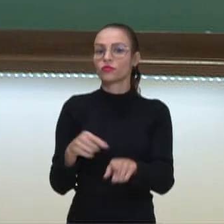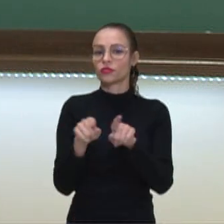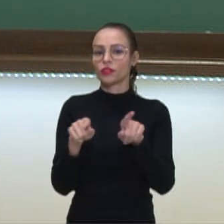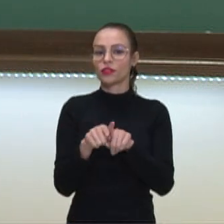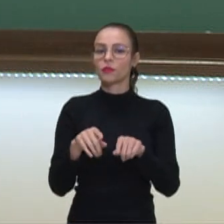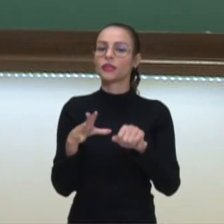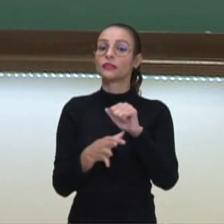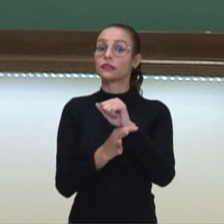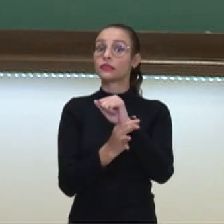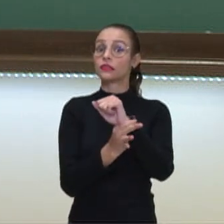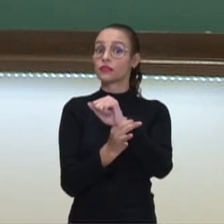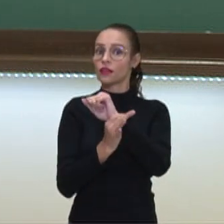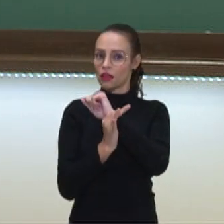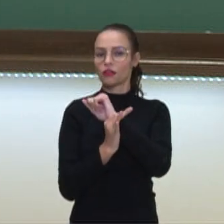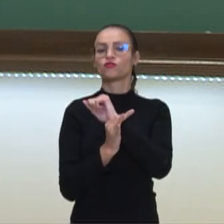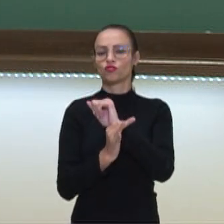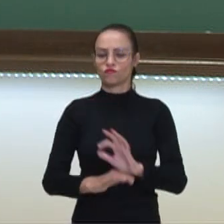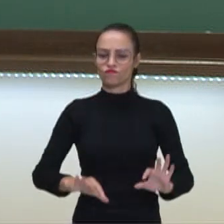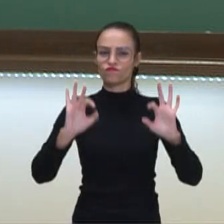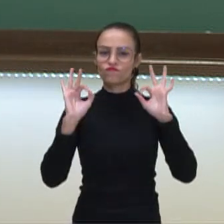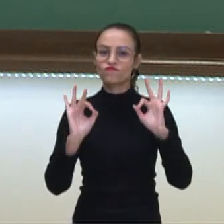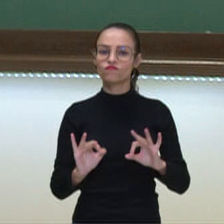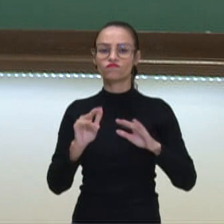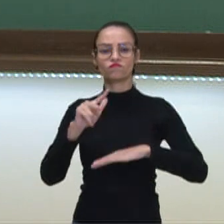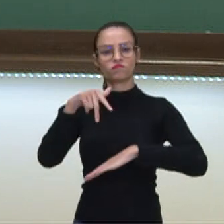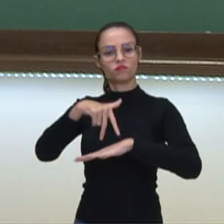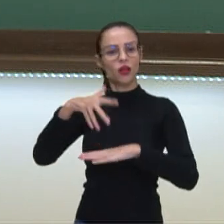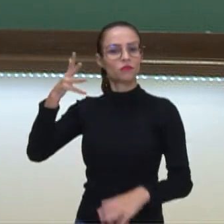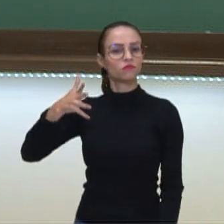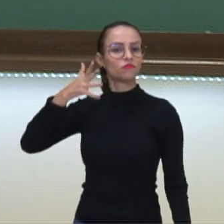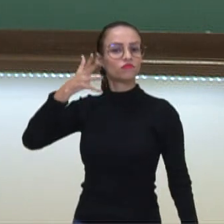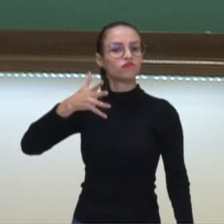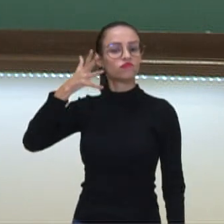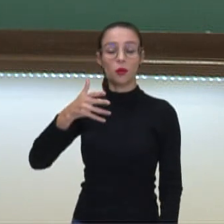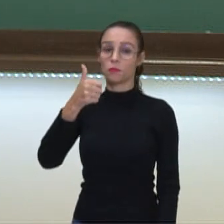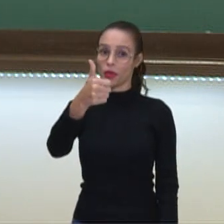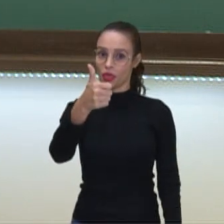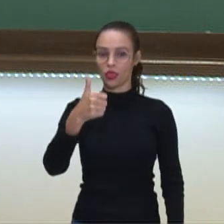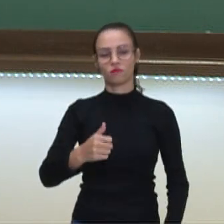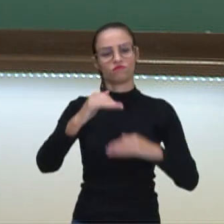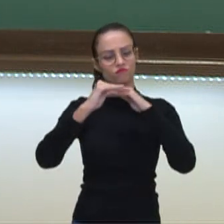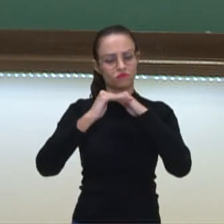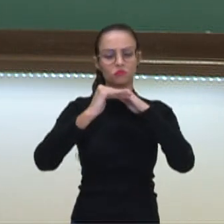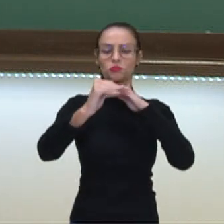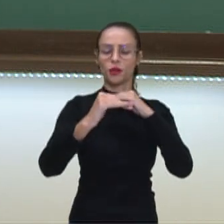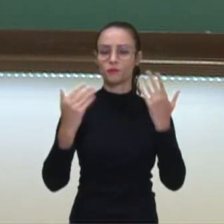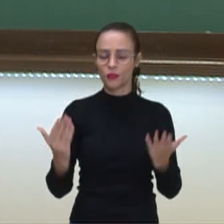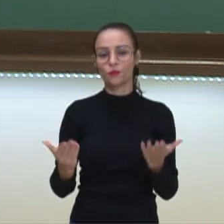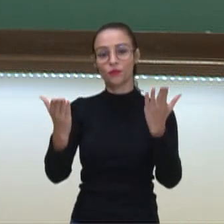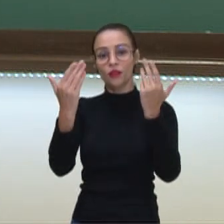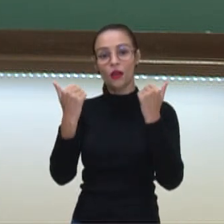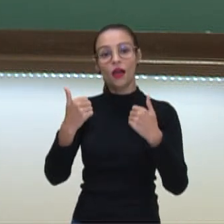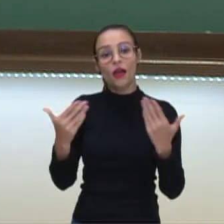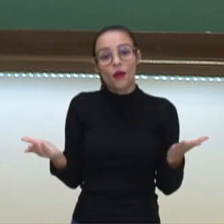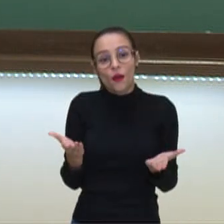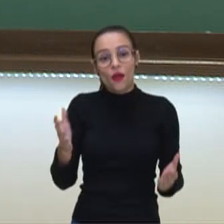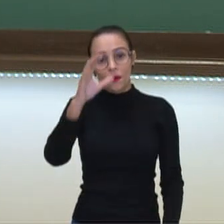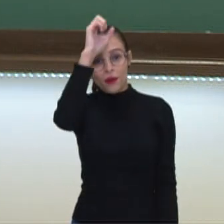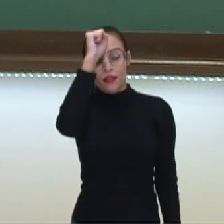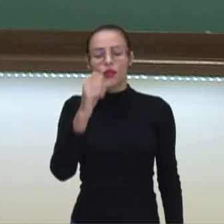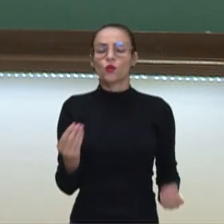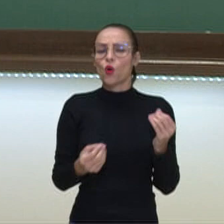uma garantia, né? A gente ter a certeza de que a gente está falando bem em público e vamos então aprender